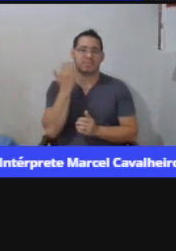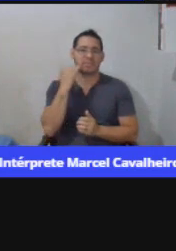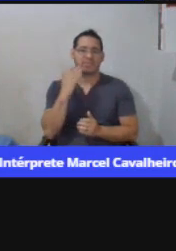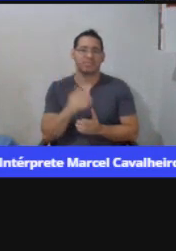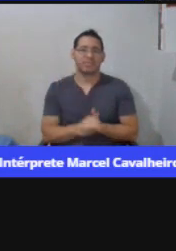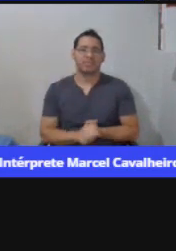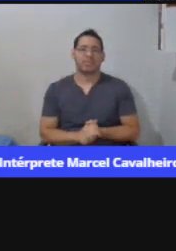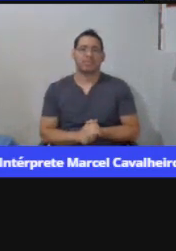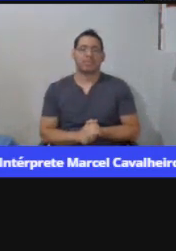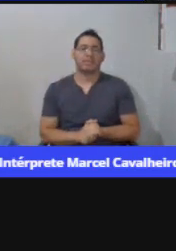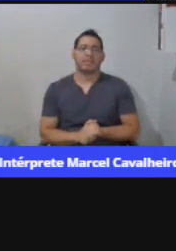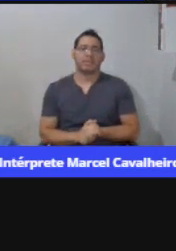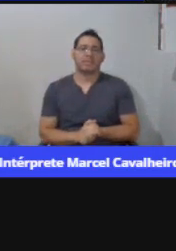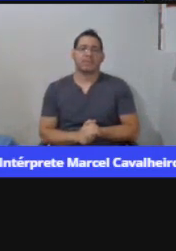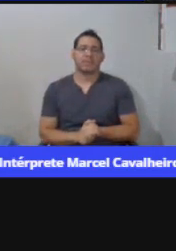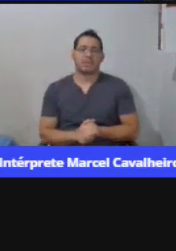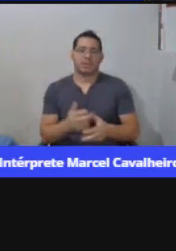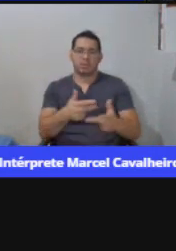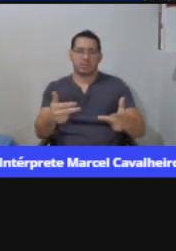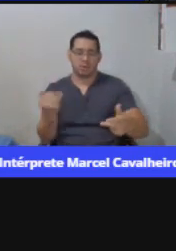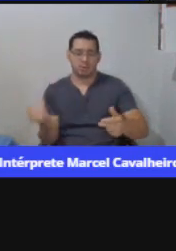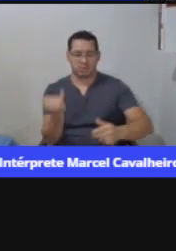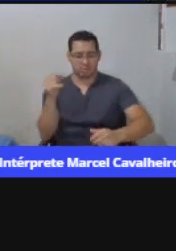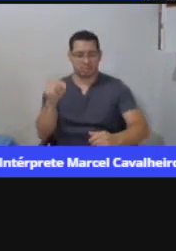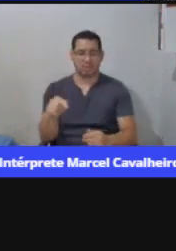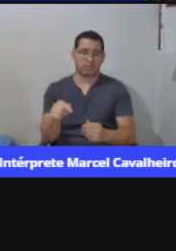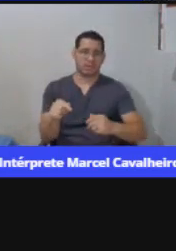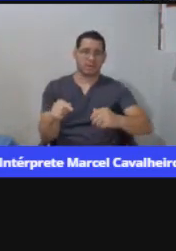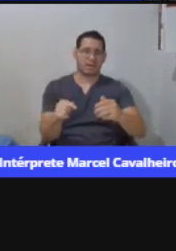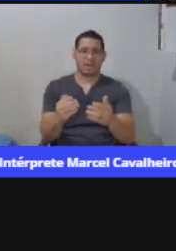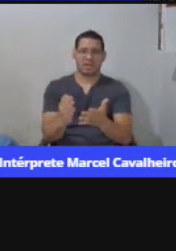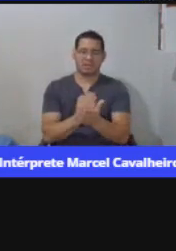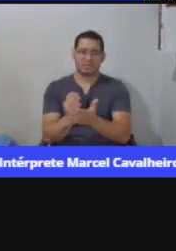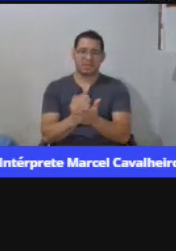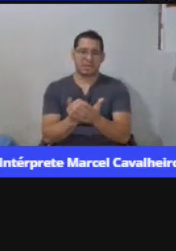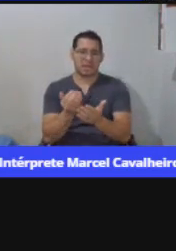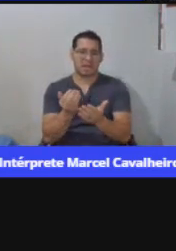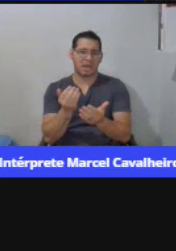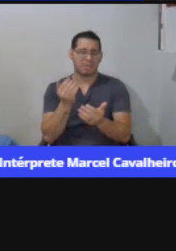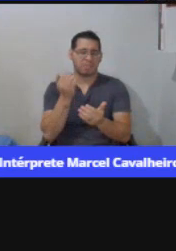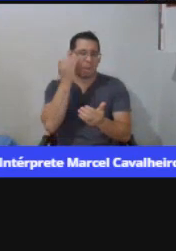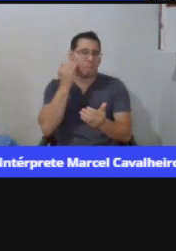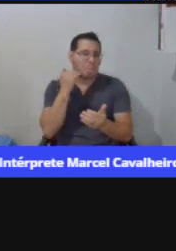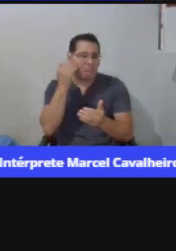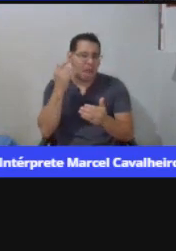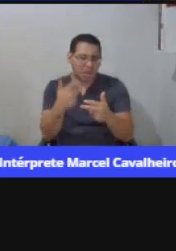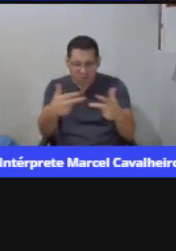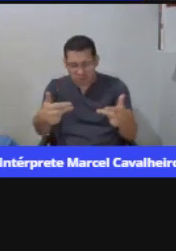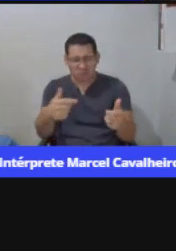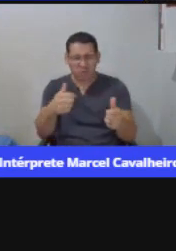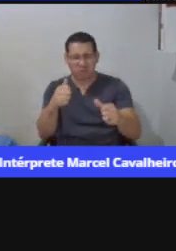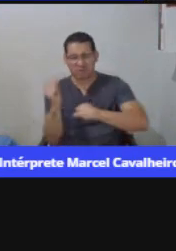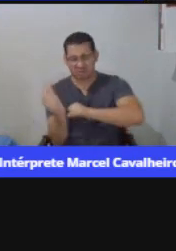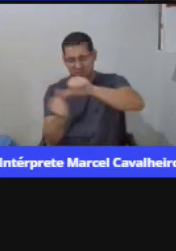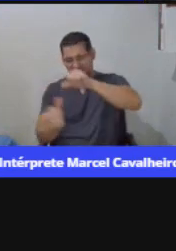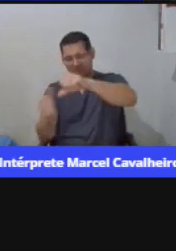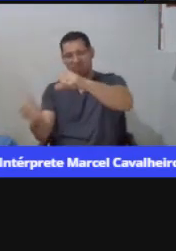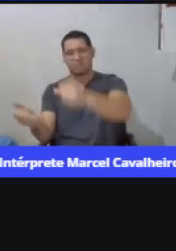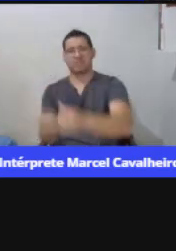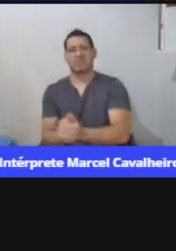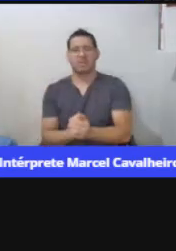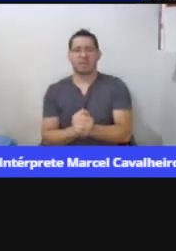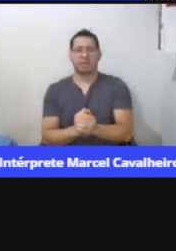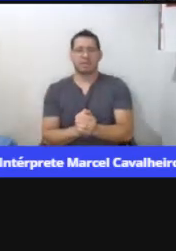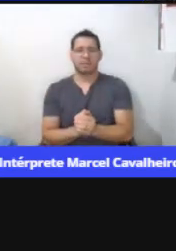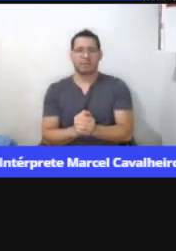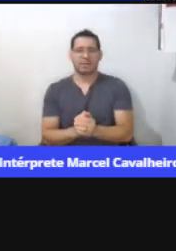de informações a respeito de materiais recicláveis. Então, tem várias coisas que as crianças podem realizar em casa, com a ajuda de